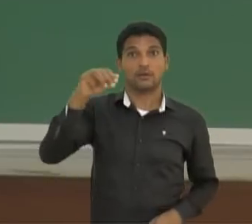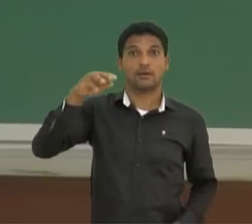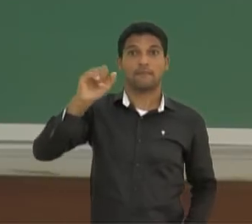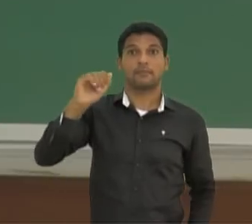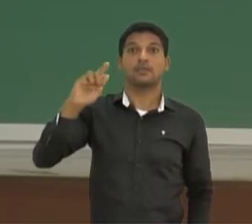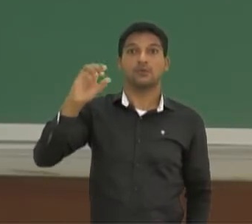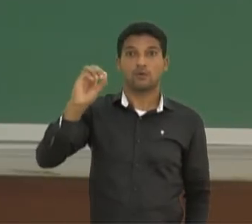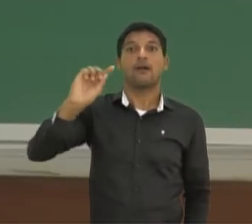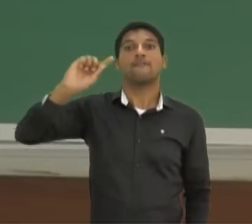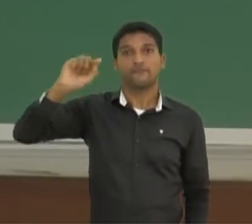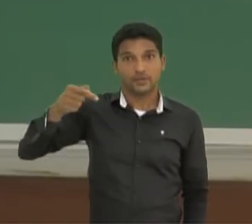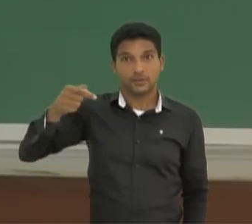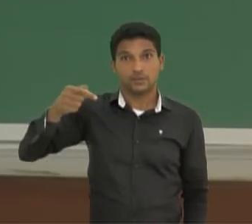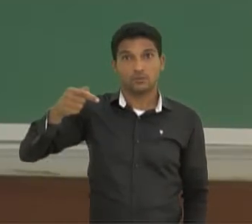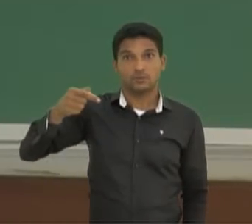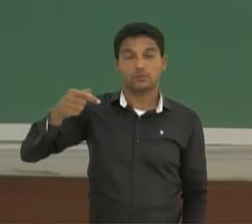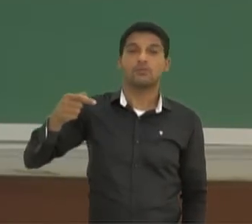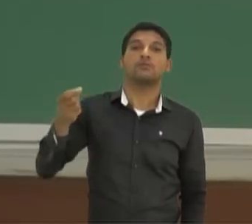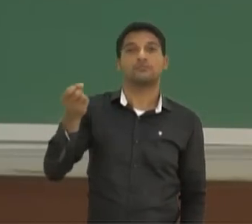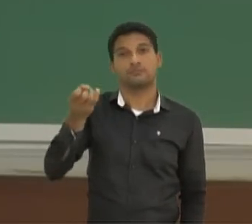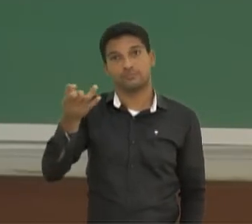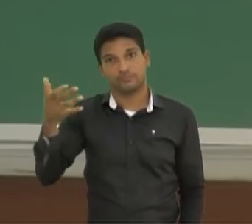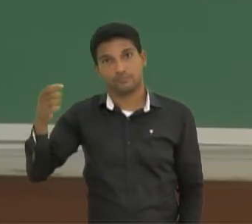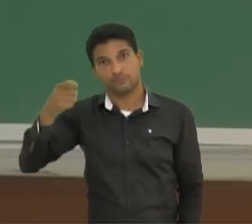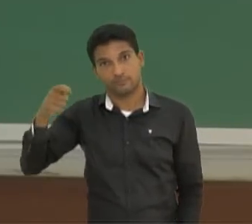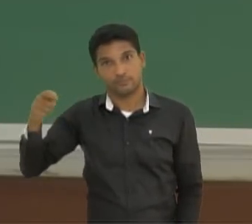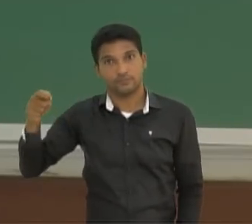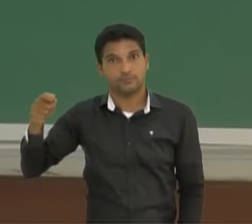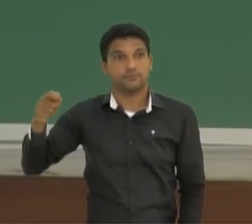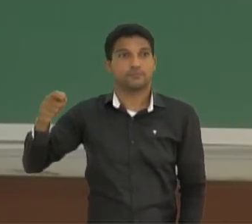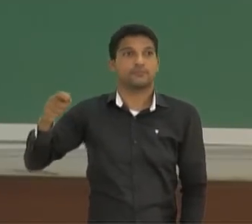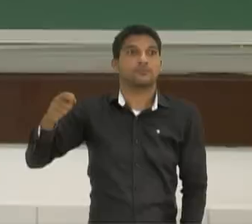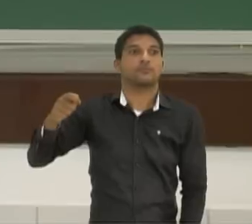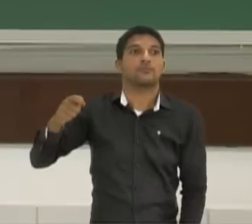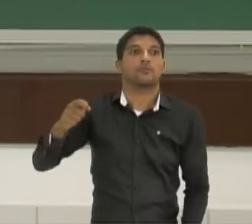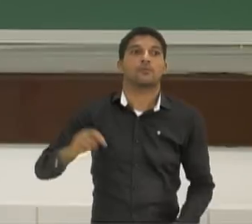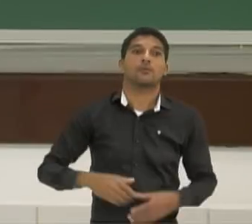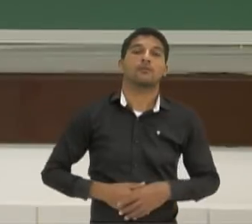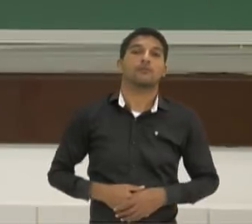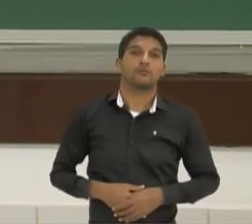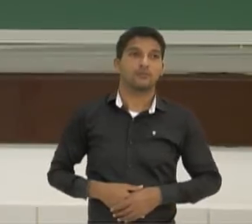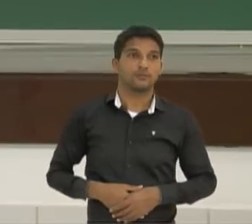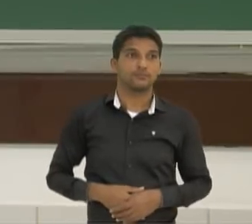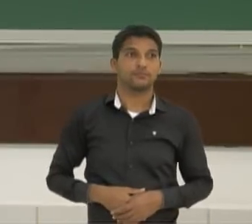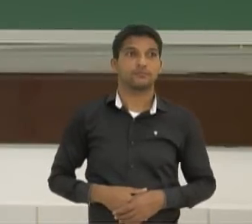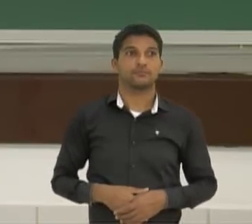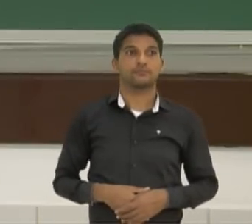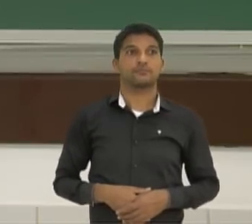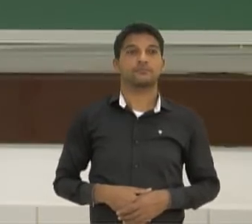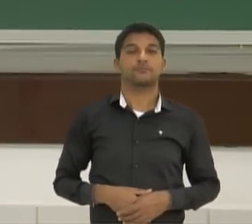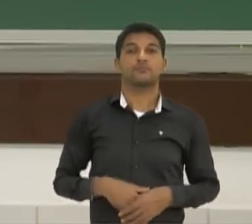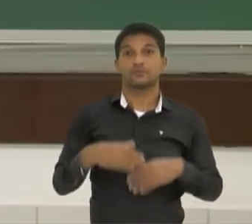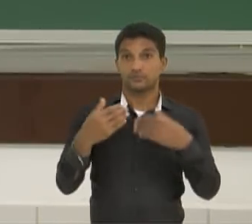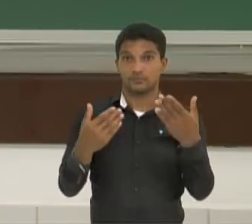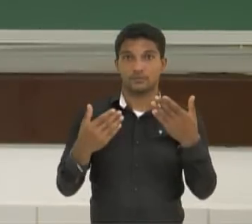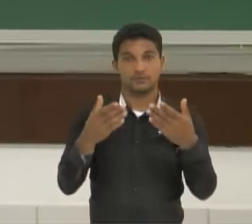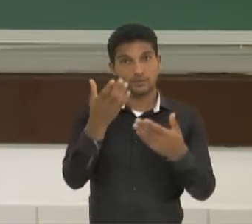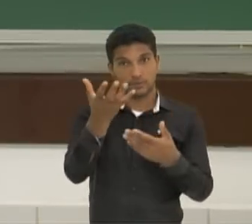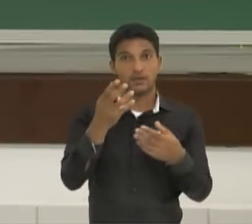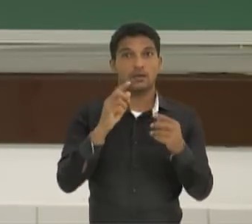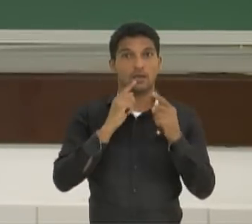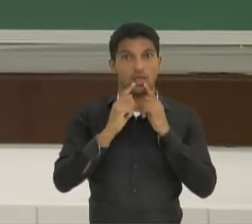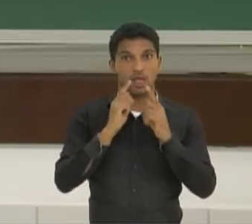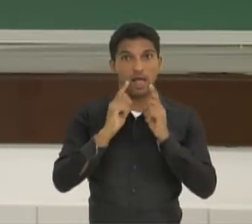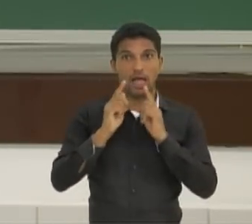gente chama de entoação exclamativa. Né? Então quando eu quero reclamar de alguma coisa, muitas vezes eu posso colocar lá,